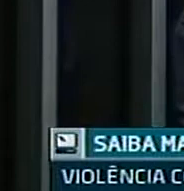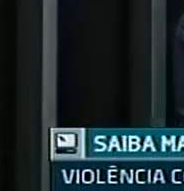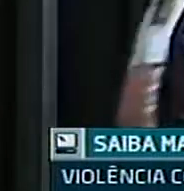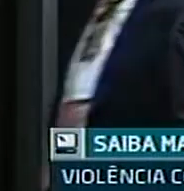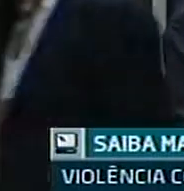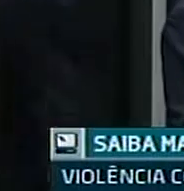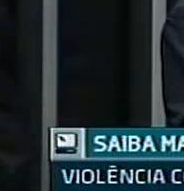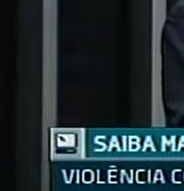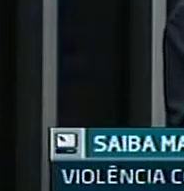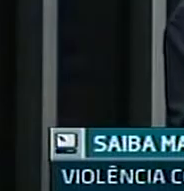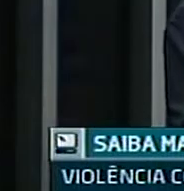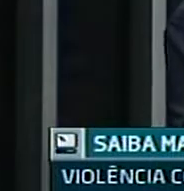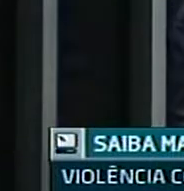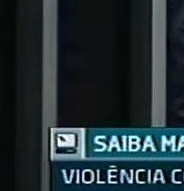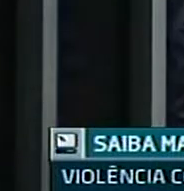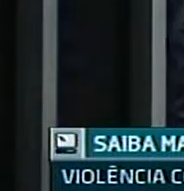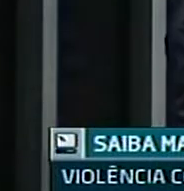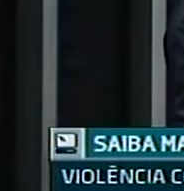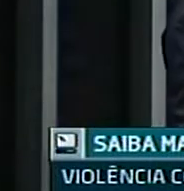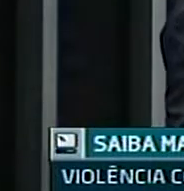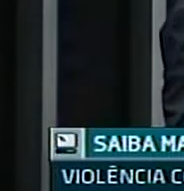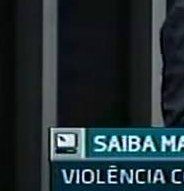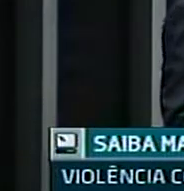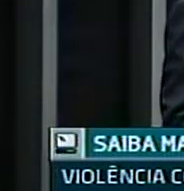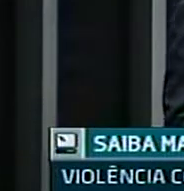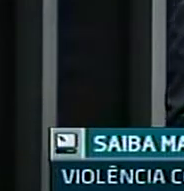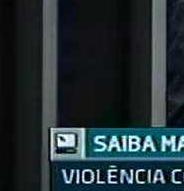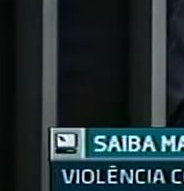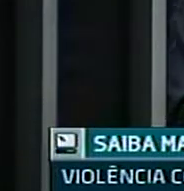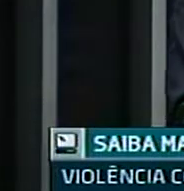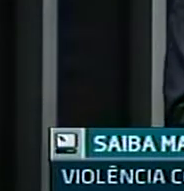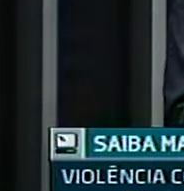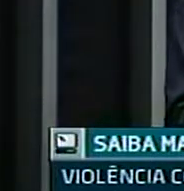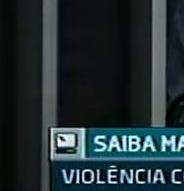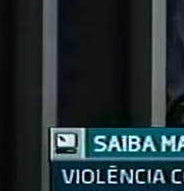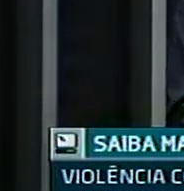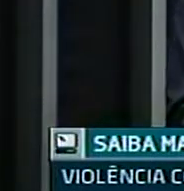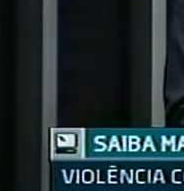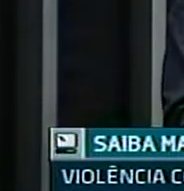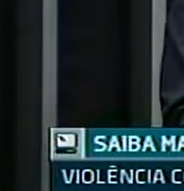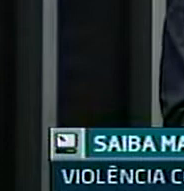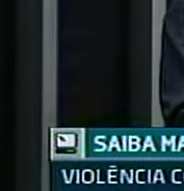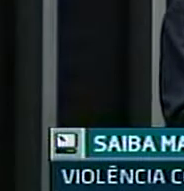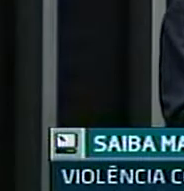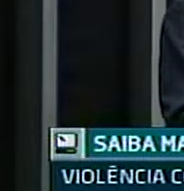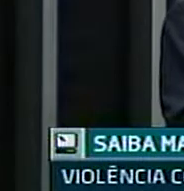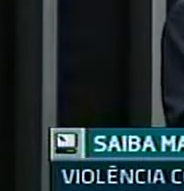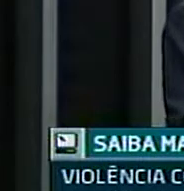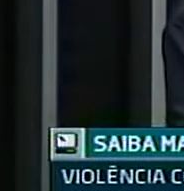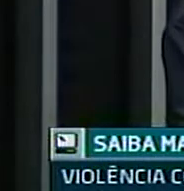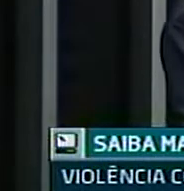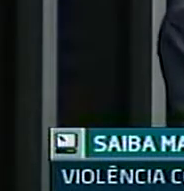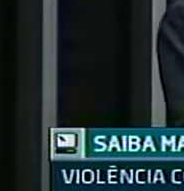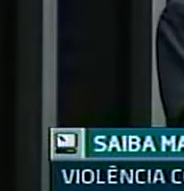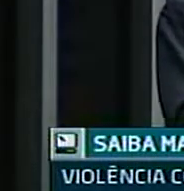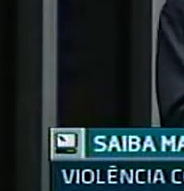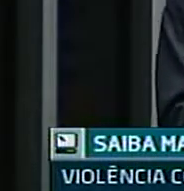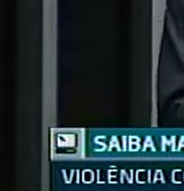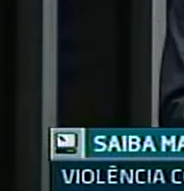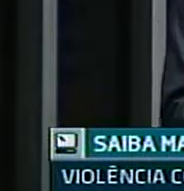é conciliador por excelência, um nobre, um estadista, um diplomata. E nesse sentido eu